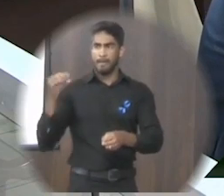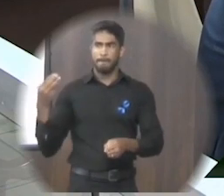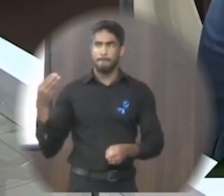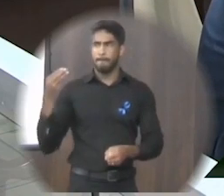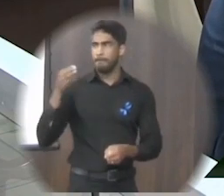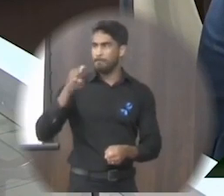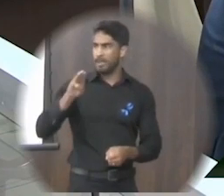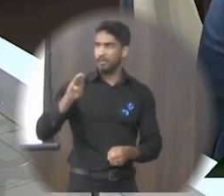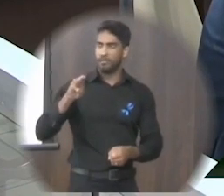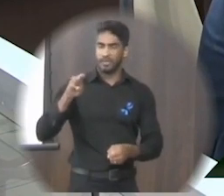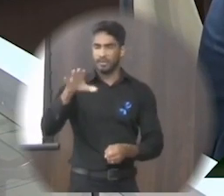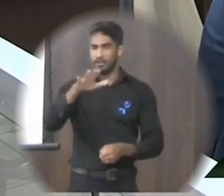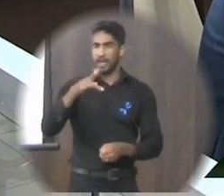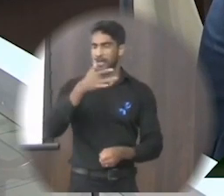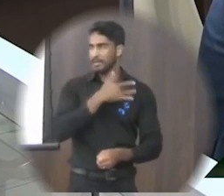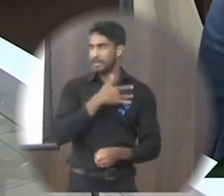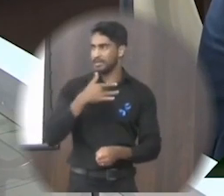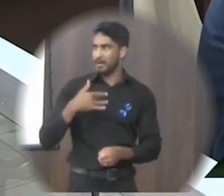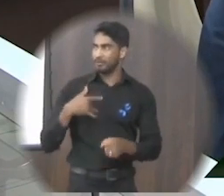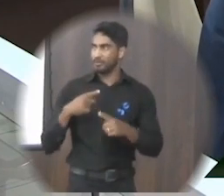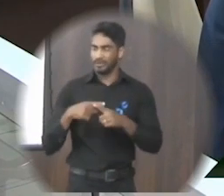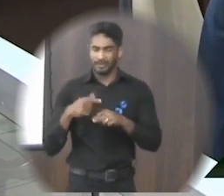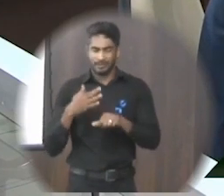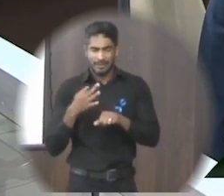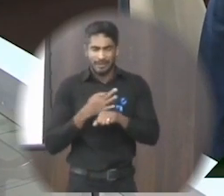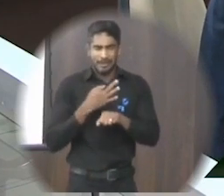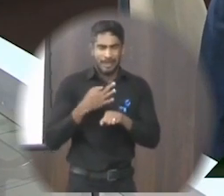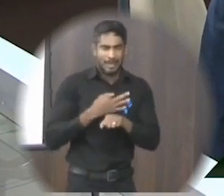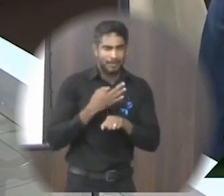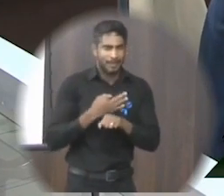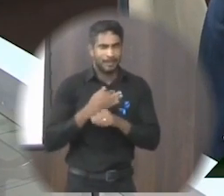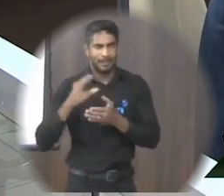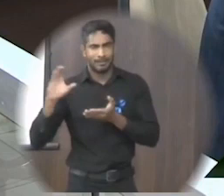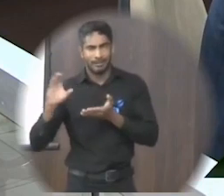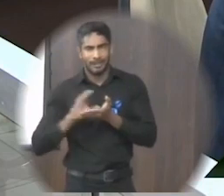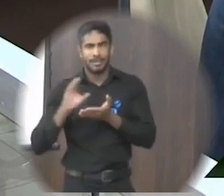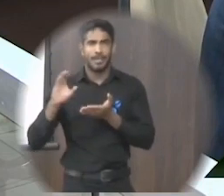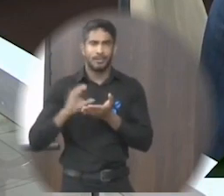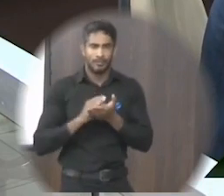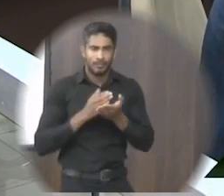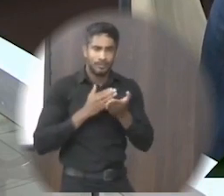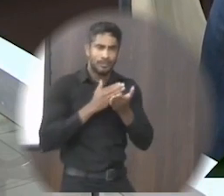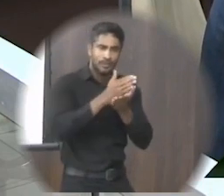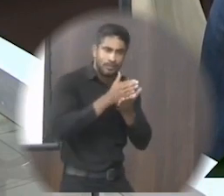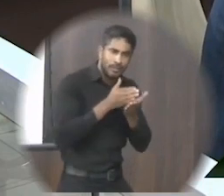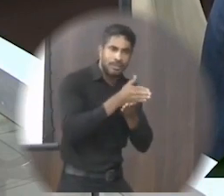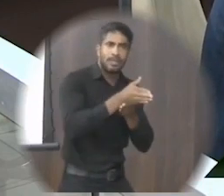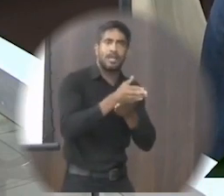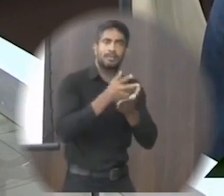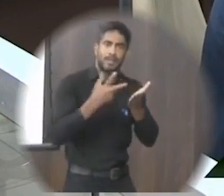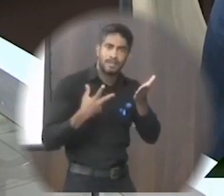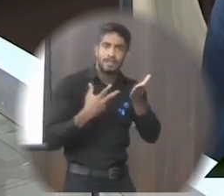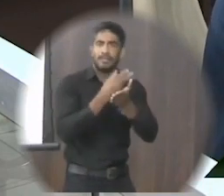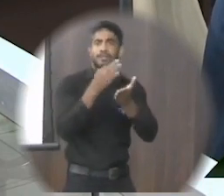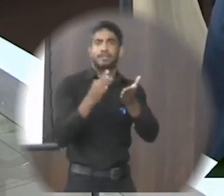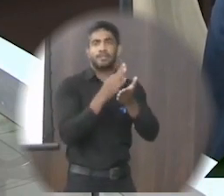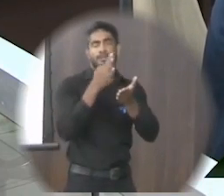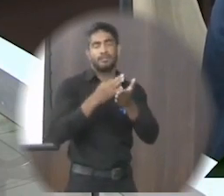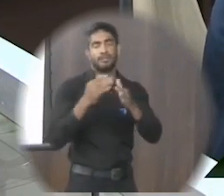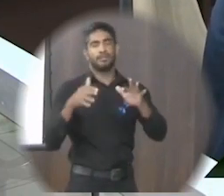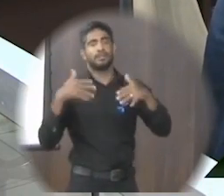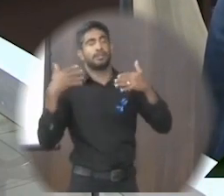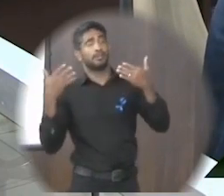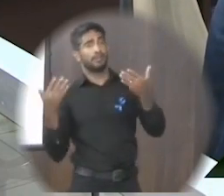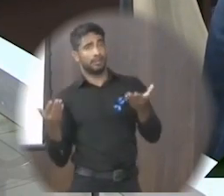alegria, que a gente estava ficando tão apertado com essas nossas emendas impositivas destinadas a essas cirurgias eletivas. Então, dessa